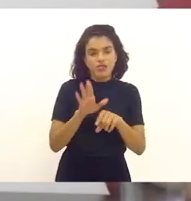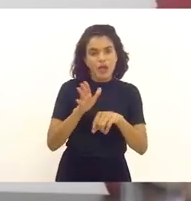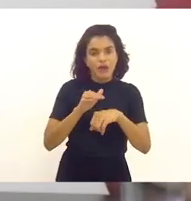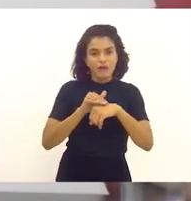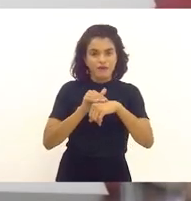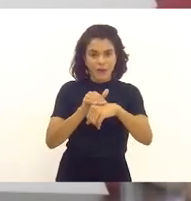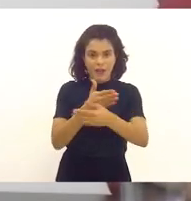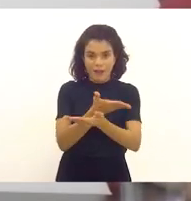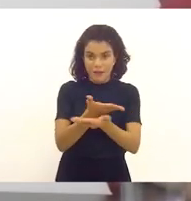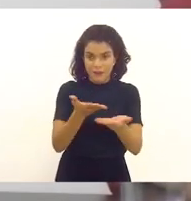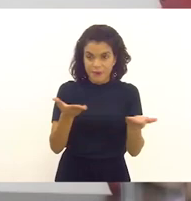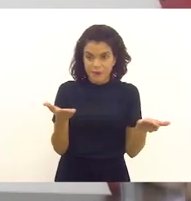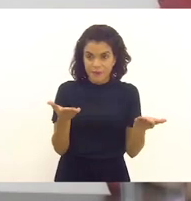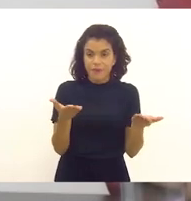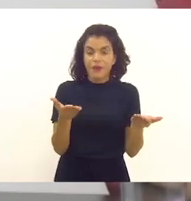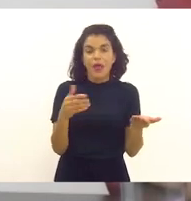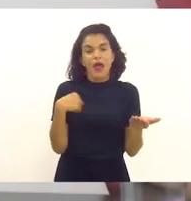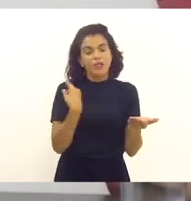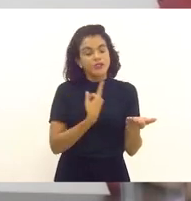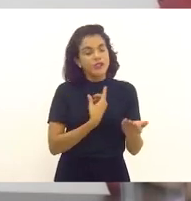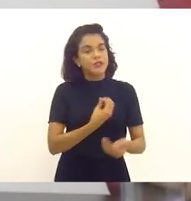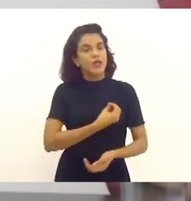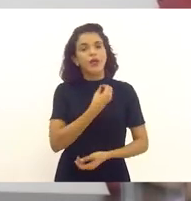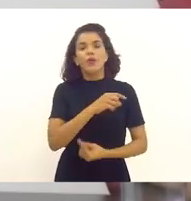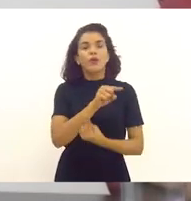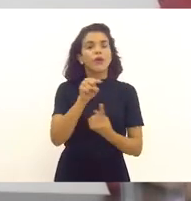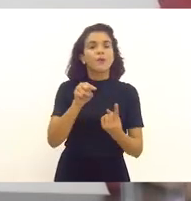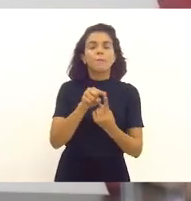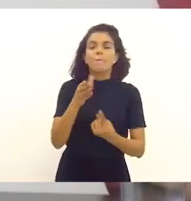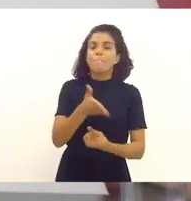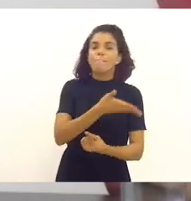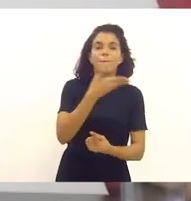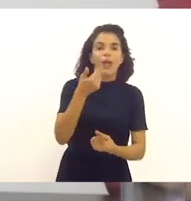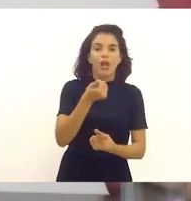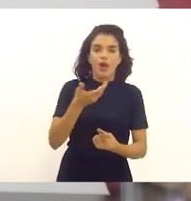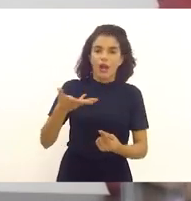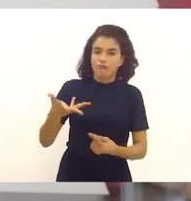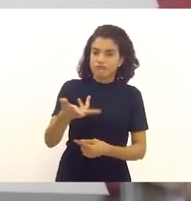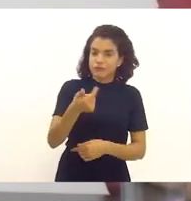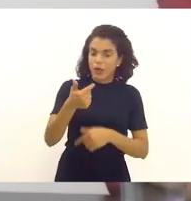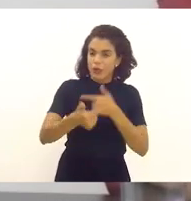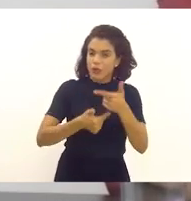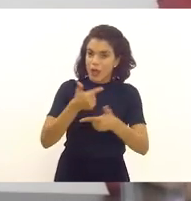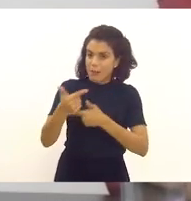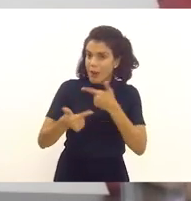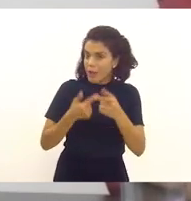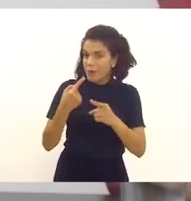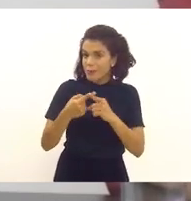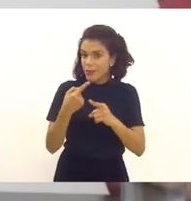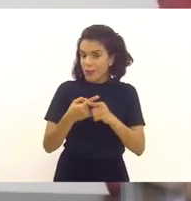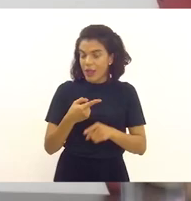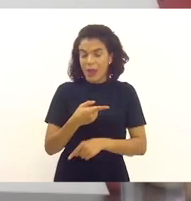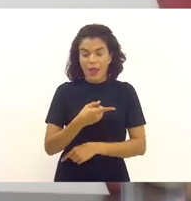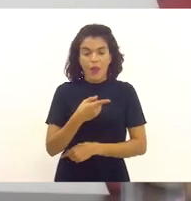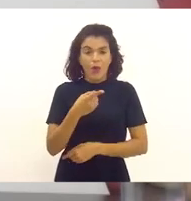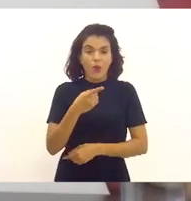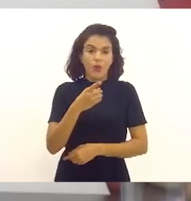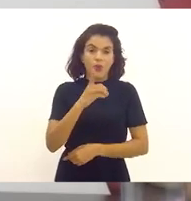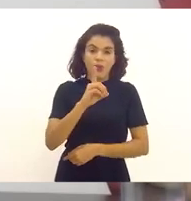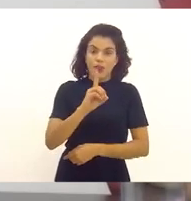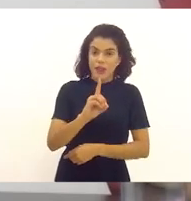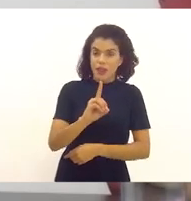gente tá aqui para melhorar o serviço porque o papel do Departamento de Polícia de Atendimento à Mulher